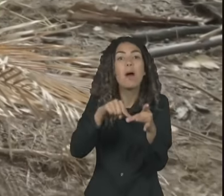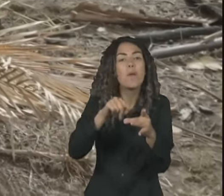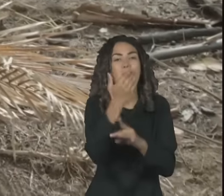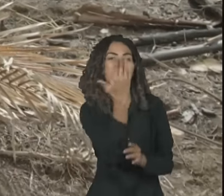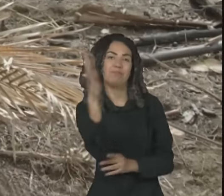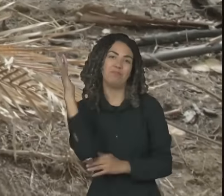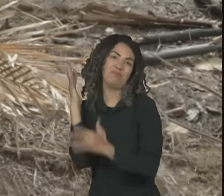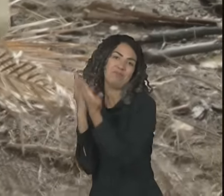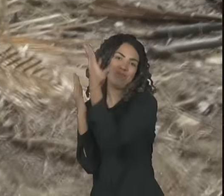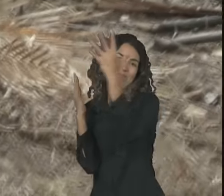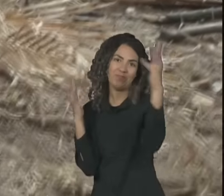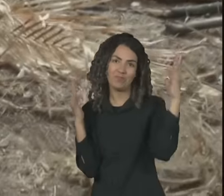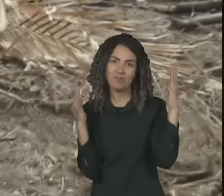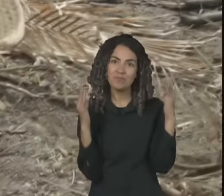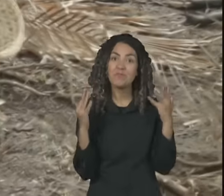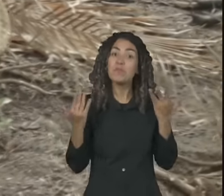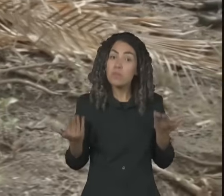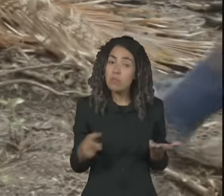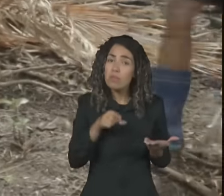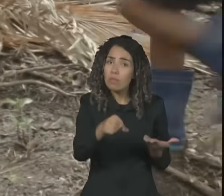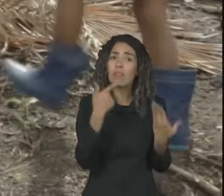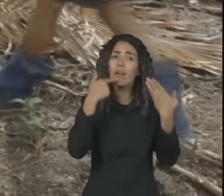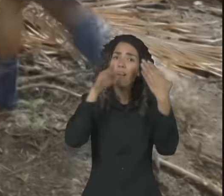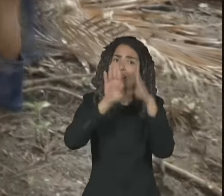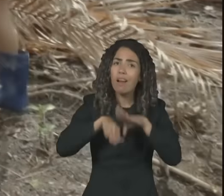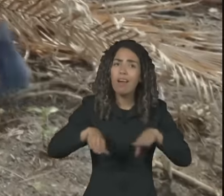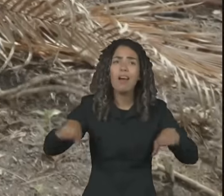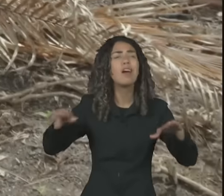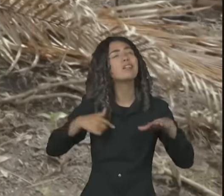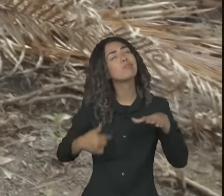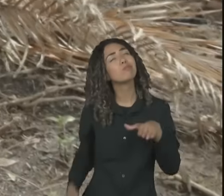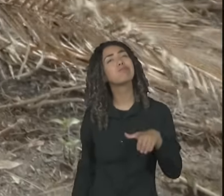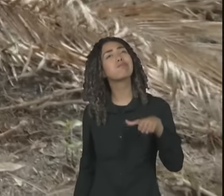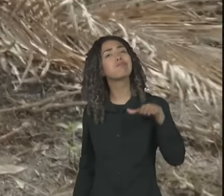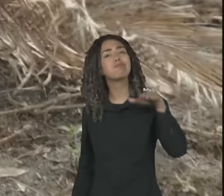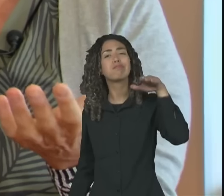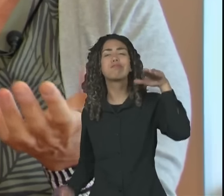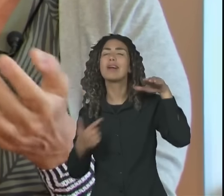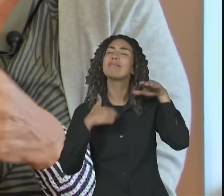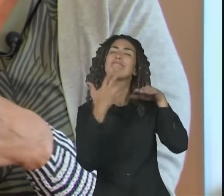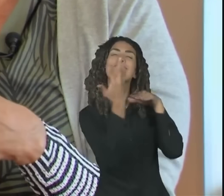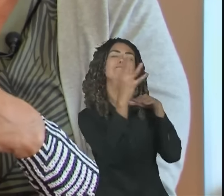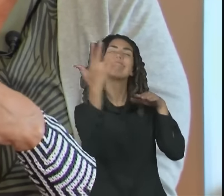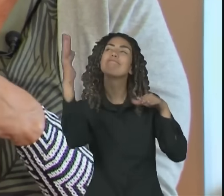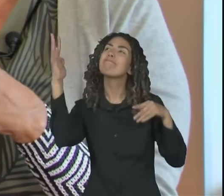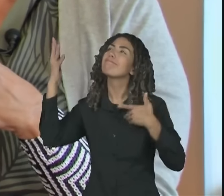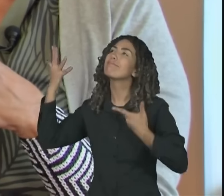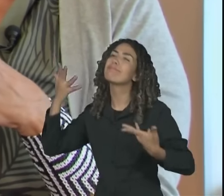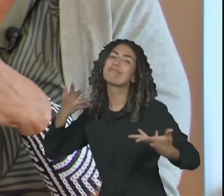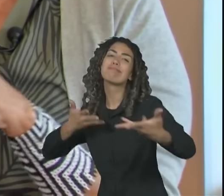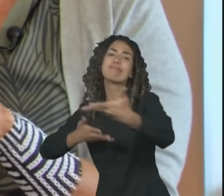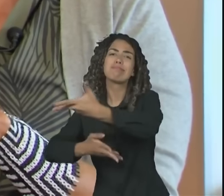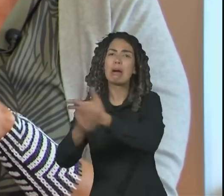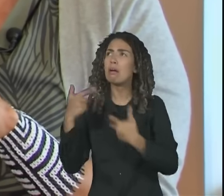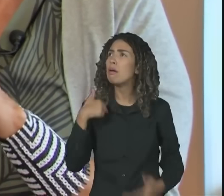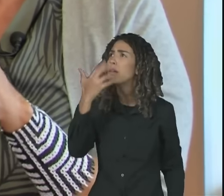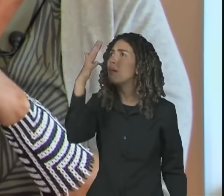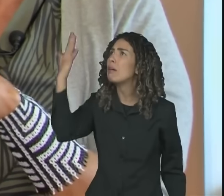ela cresce tão ligada à natureza que ela não tem medo da natureza, né? Ela